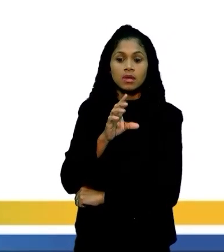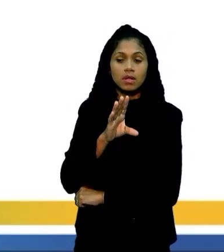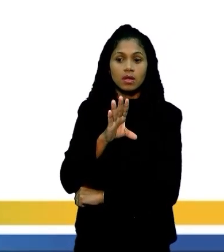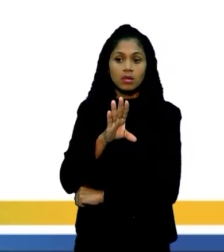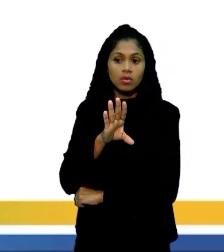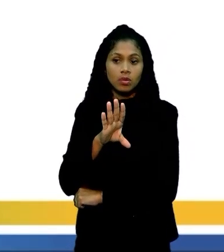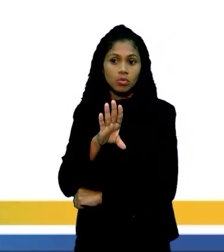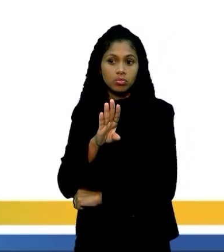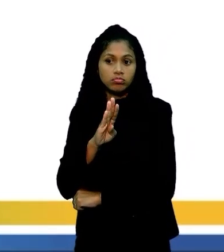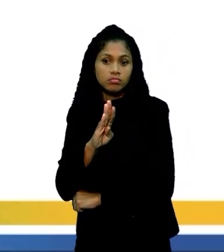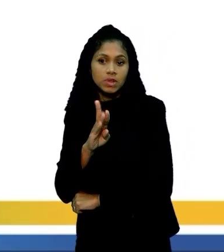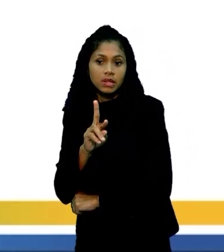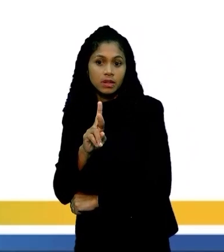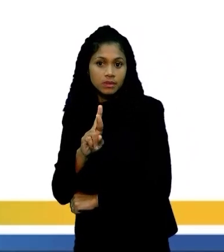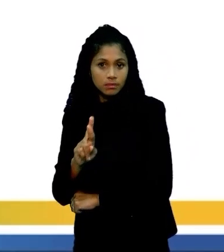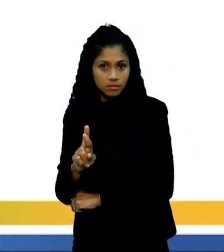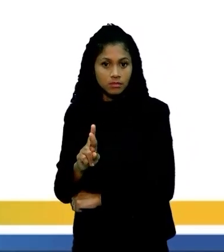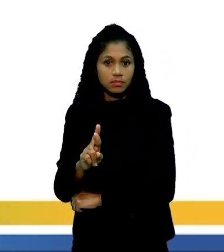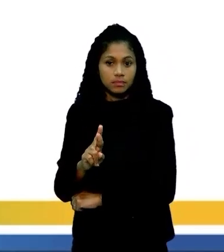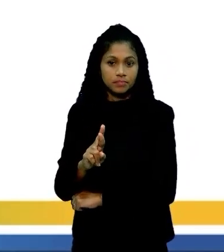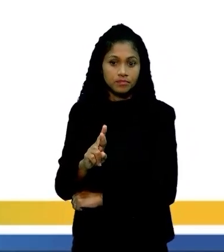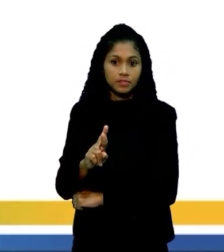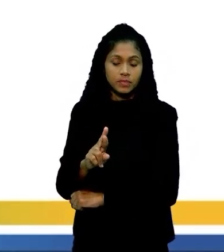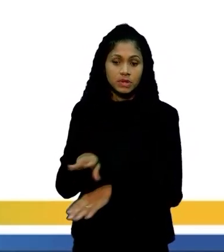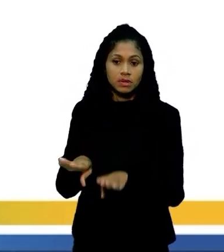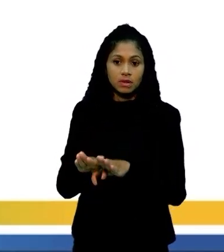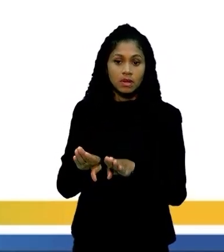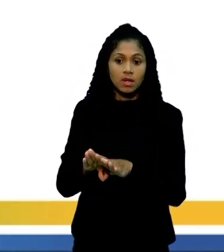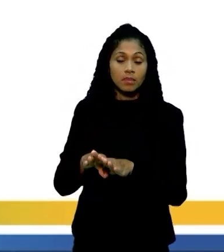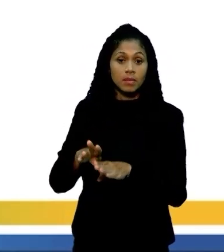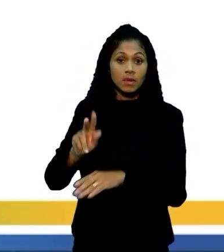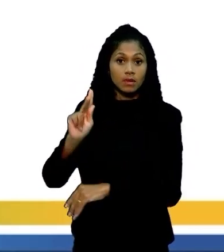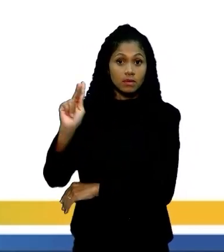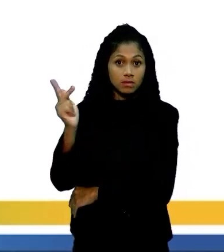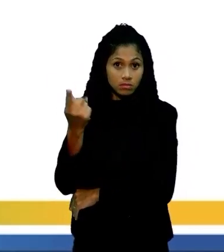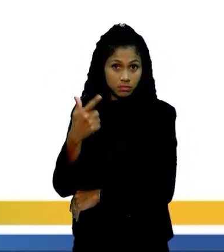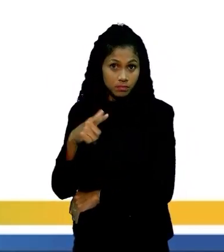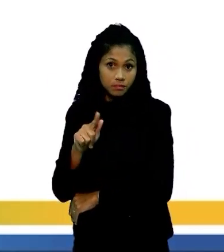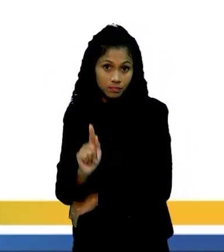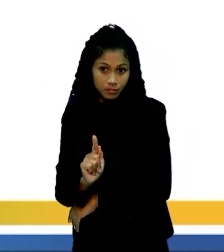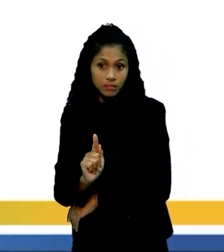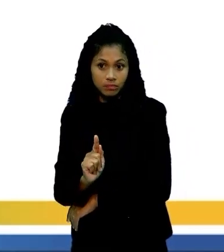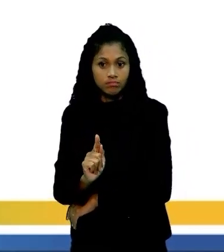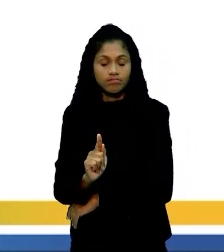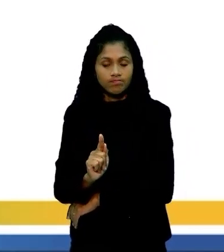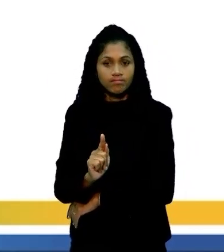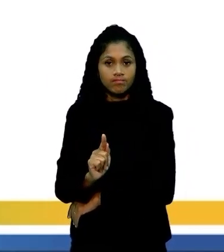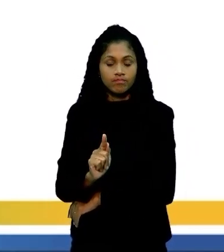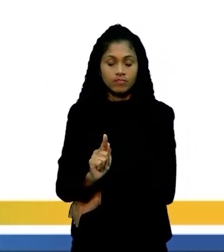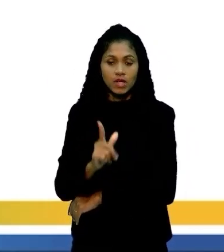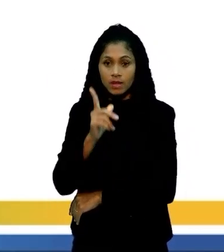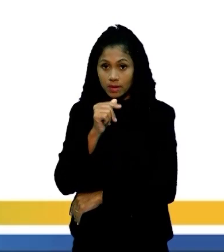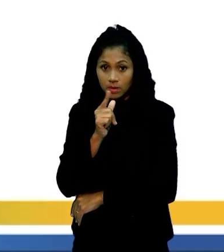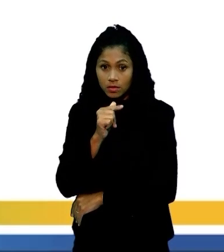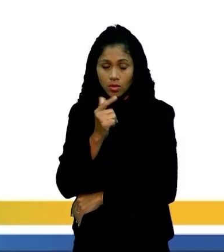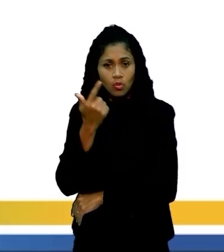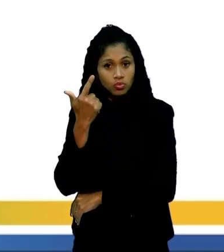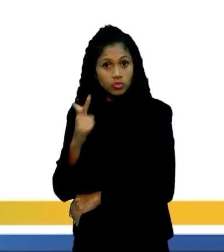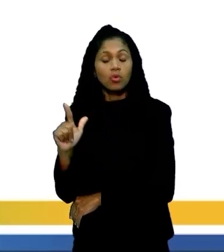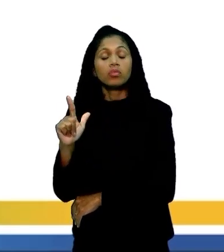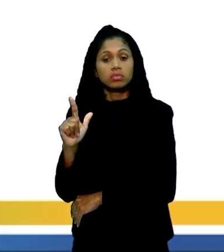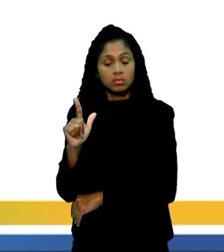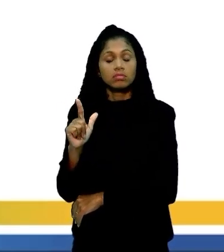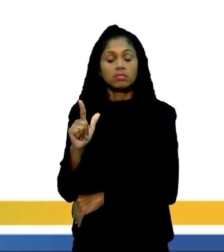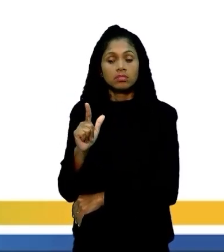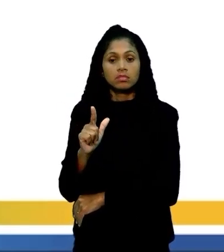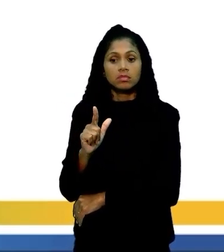metais, porque todos os metais são sólidos, exceto o mercúrio, e o bromo. Esses 2 aí são líquidos. E os outros? Os gases